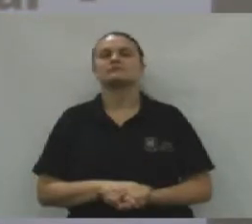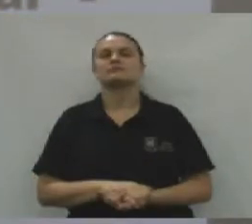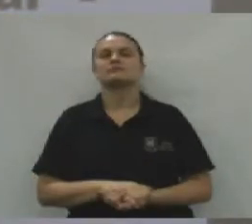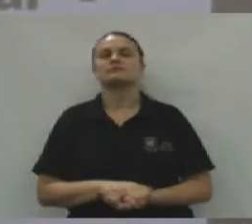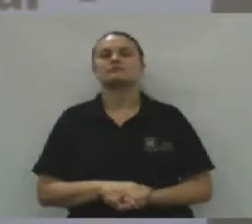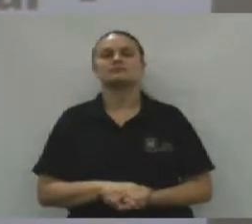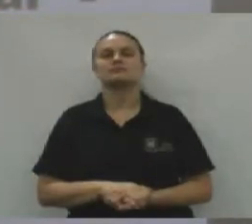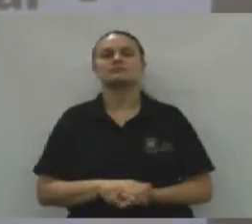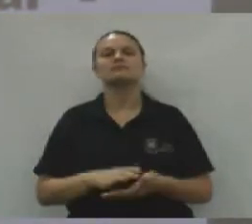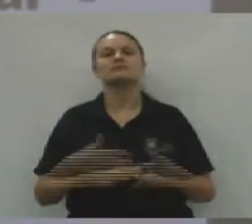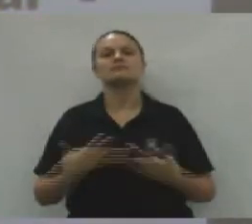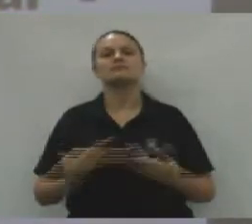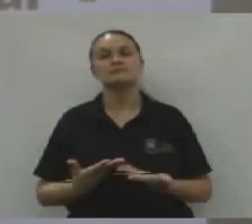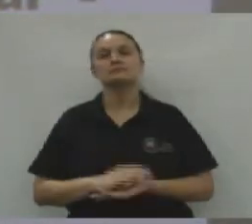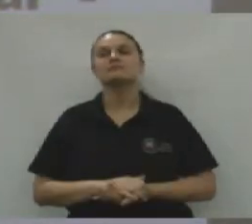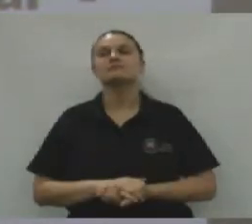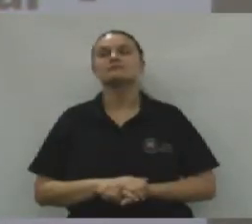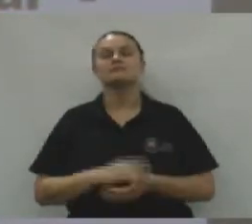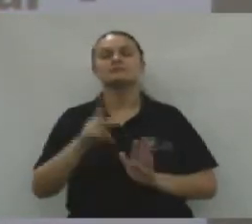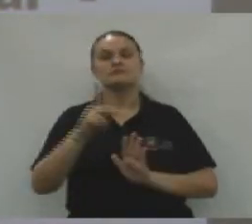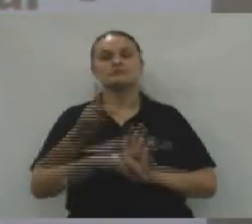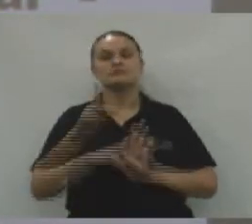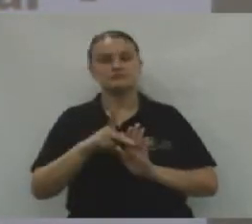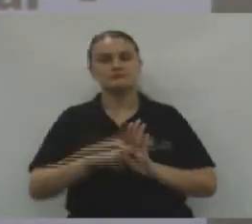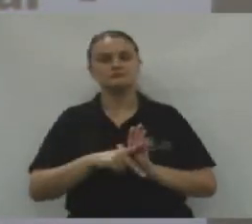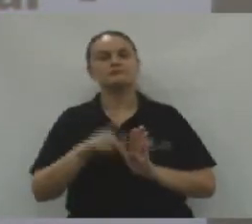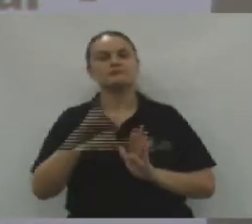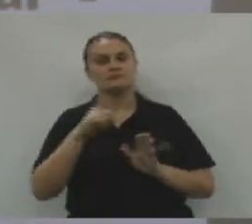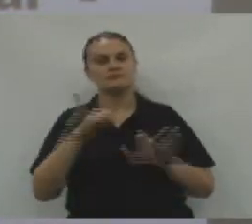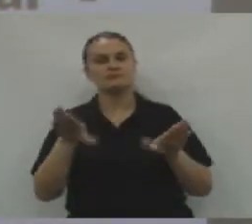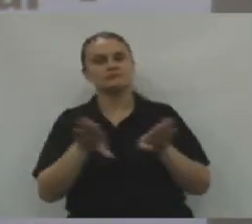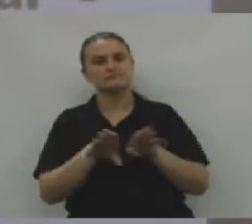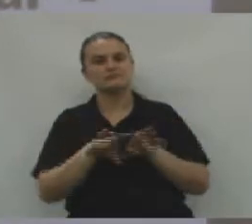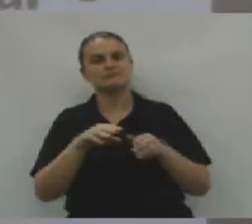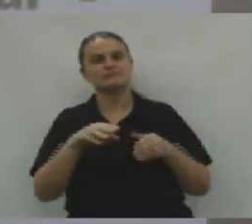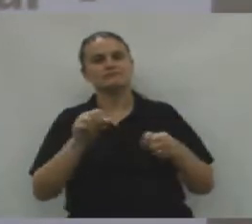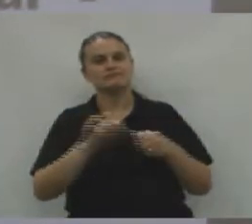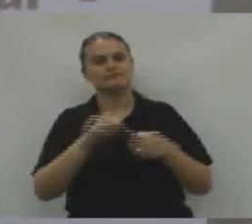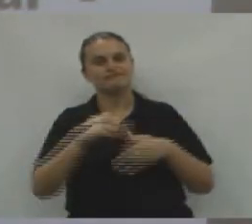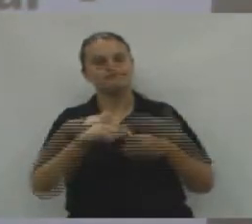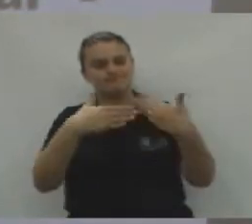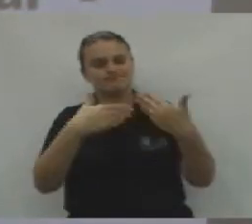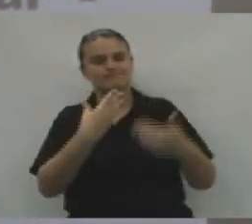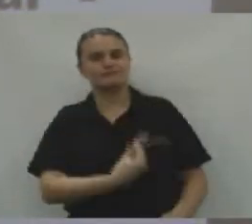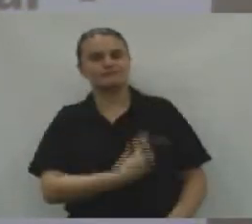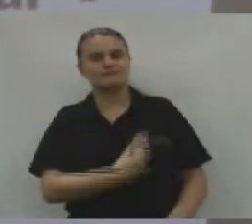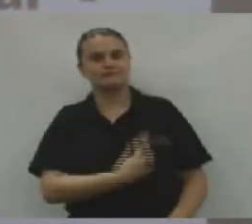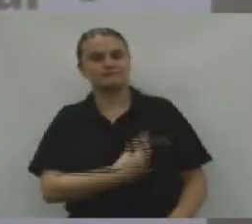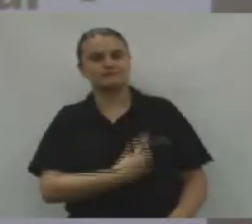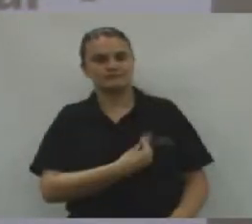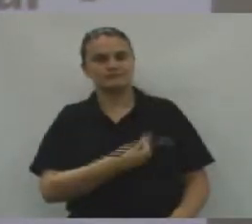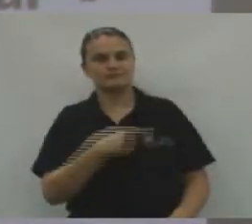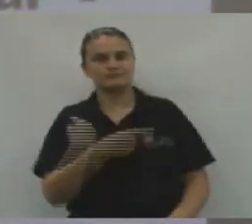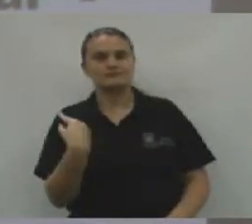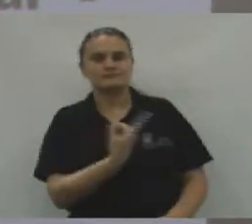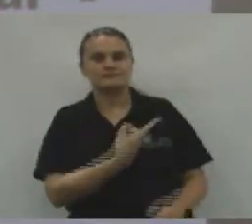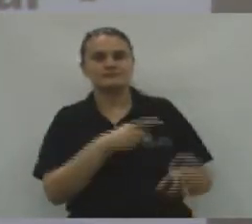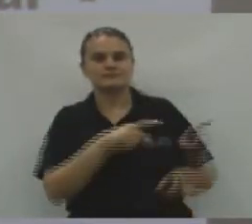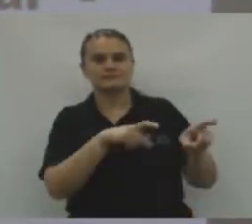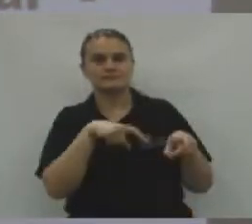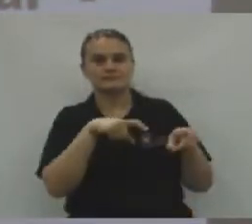Então, o projeto visa também a promoção da qualidade de vida dos nossos agricultores.